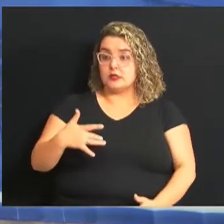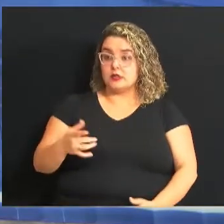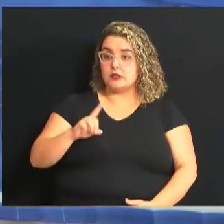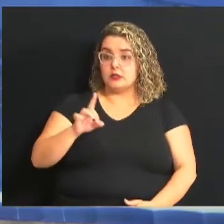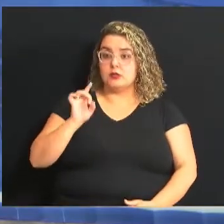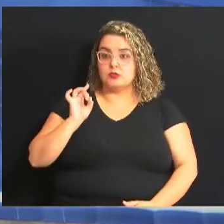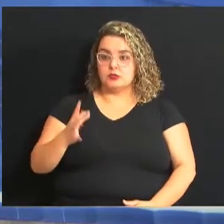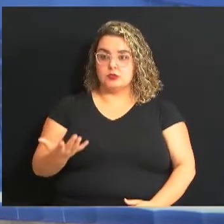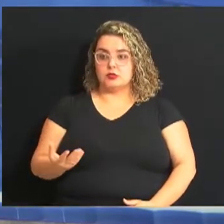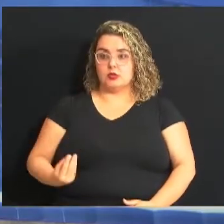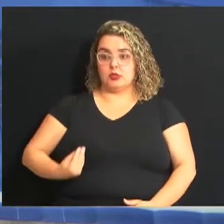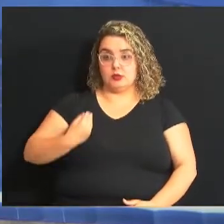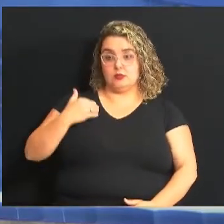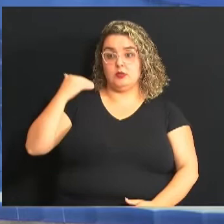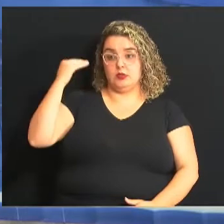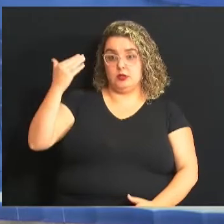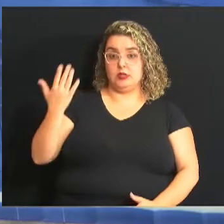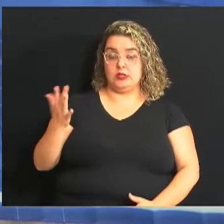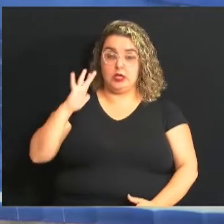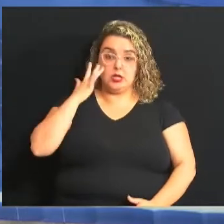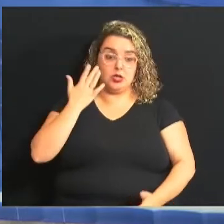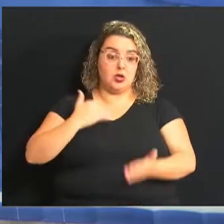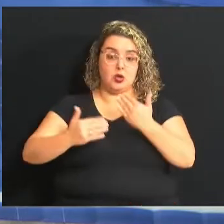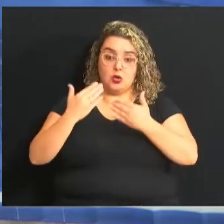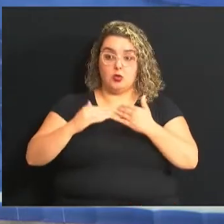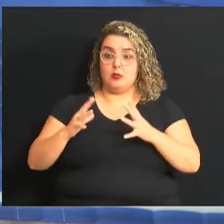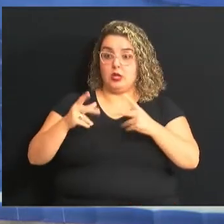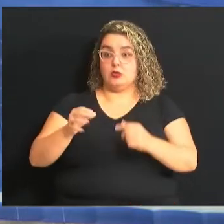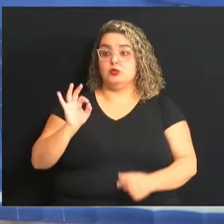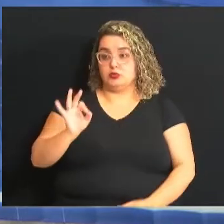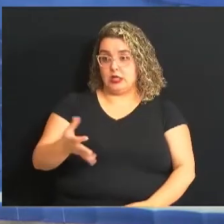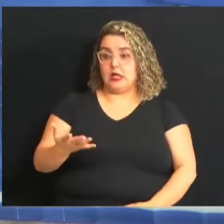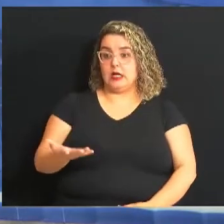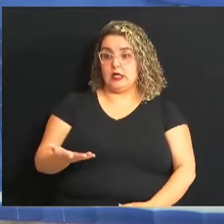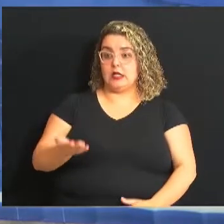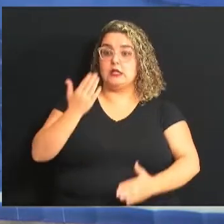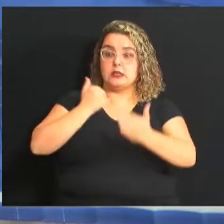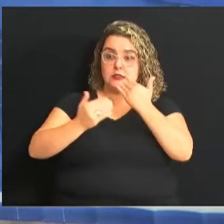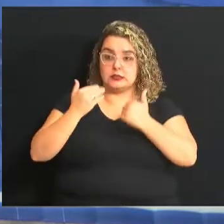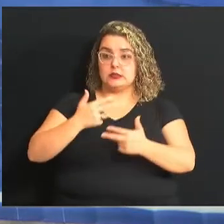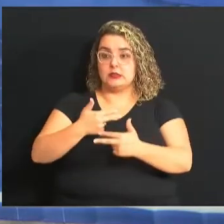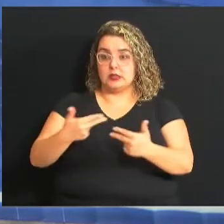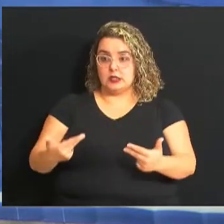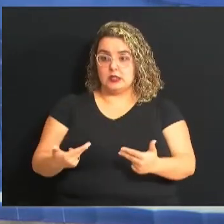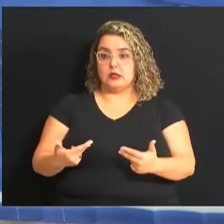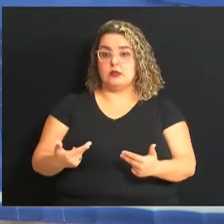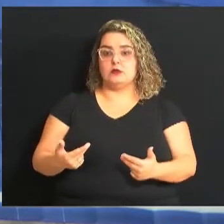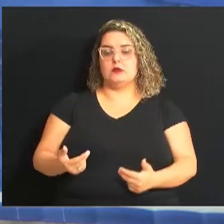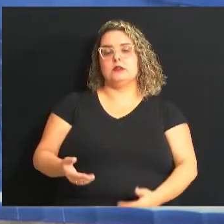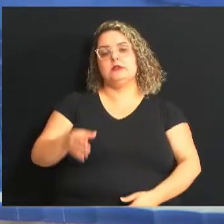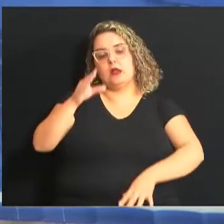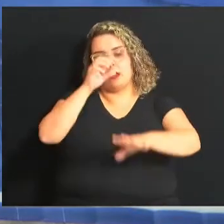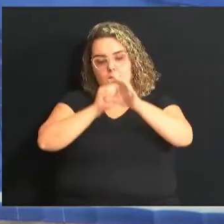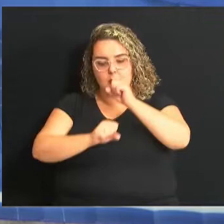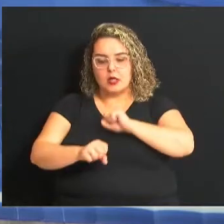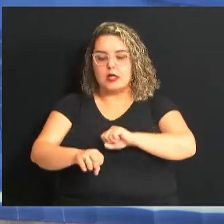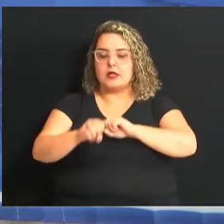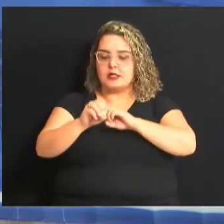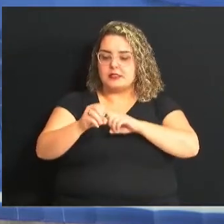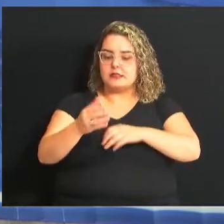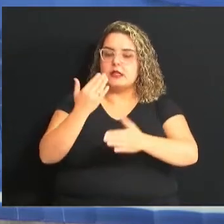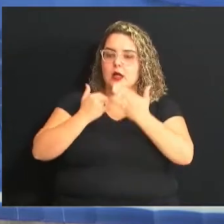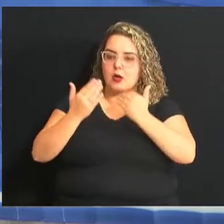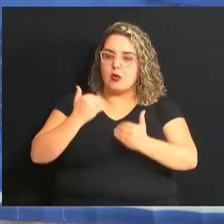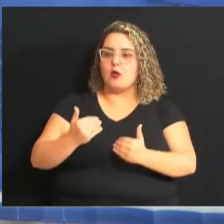na vida adulta, né, e achar que tem que comer tudo certo, né? Essa alimentação, essa reeducação, né, ensinar a comer bem, é